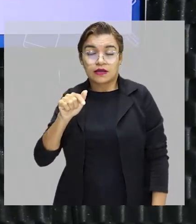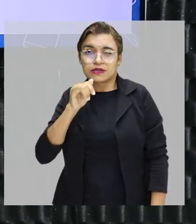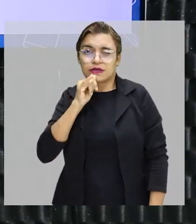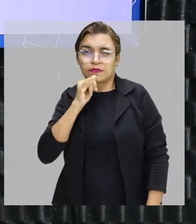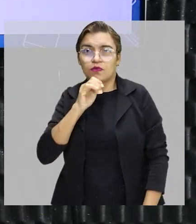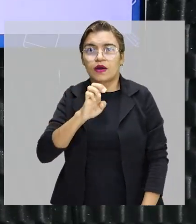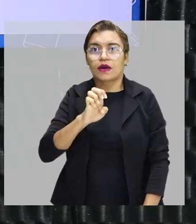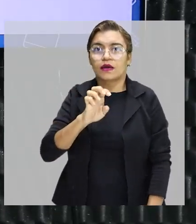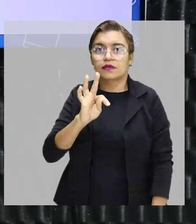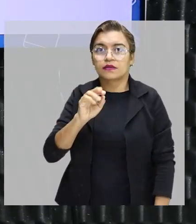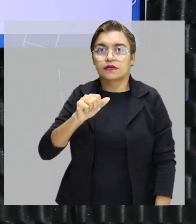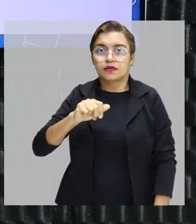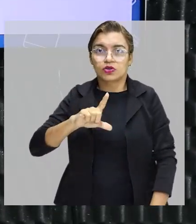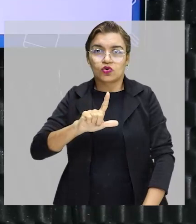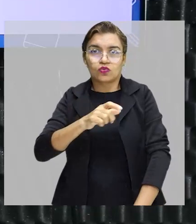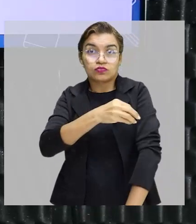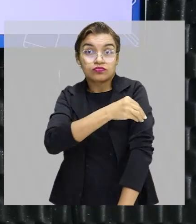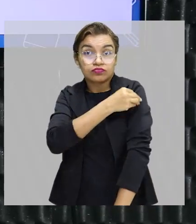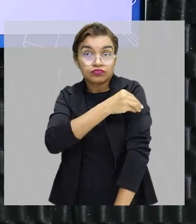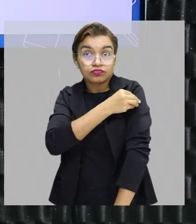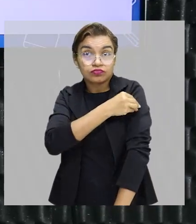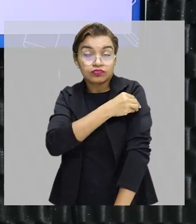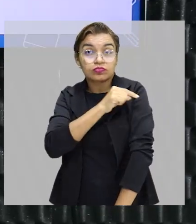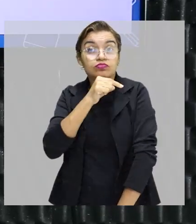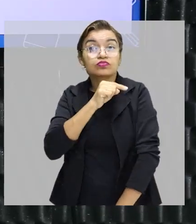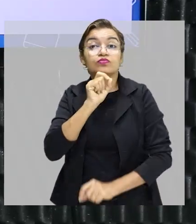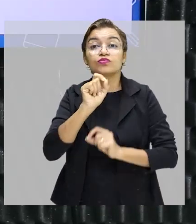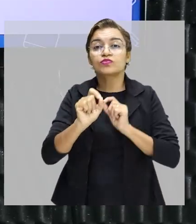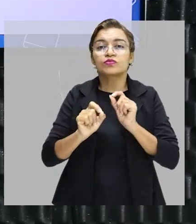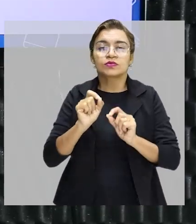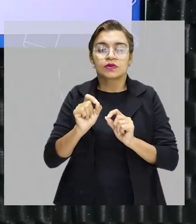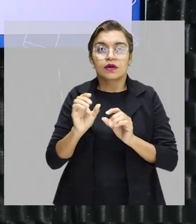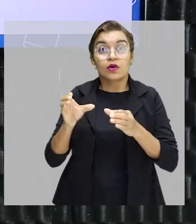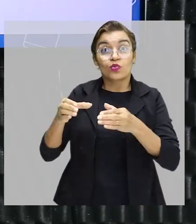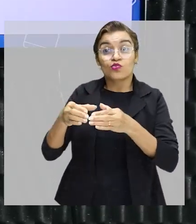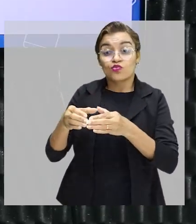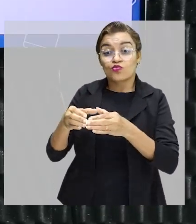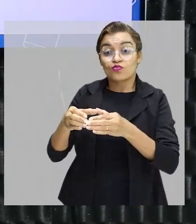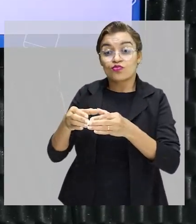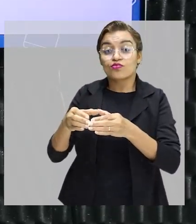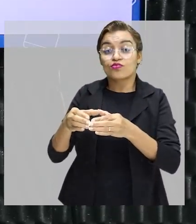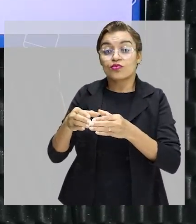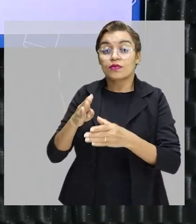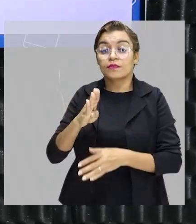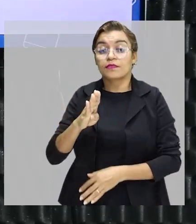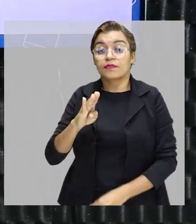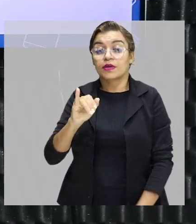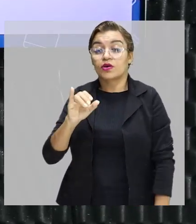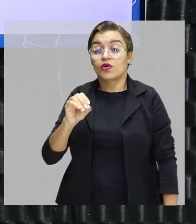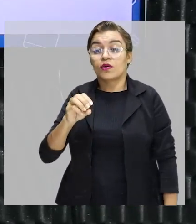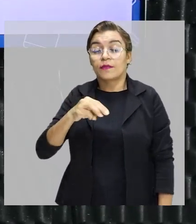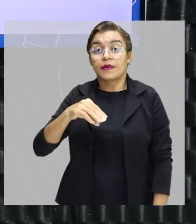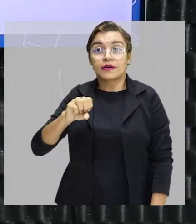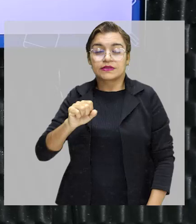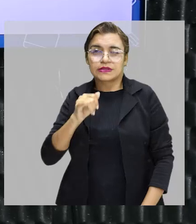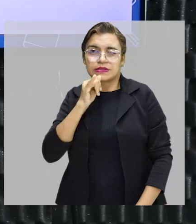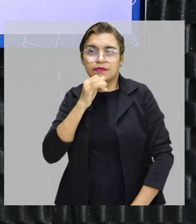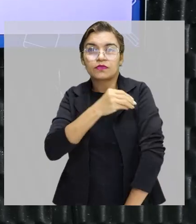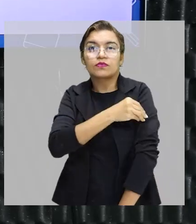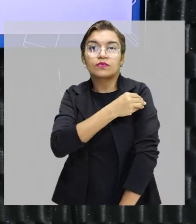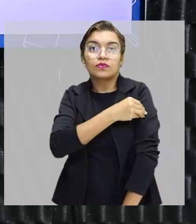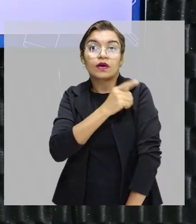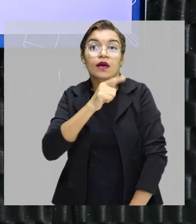etanol, ele é enquadrado nessa categoria, né? O etanol, né, a gente pode dizer que